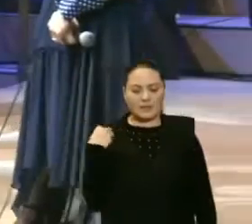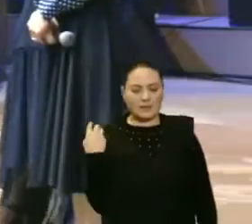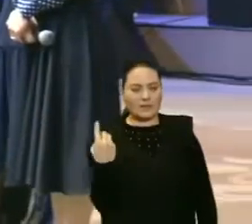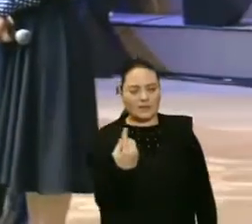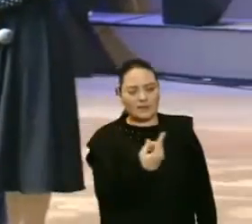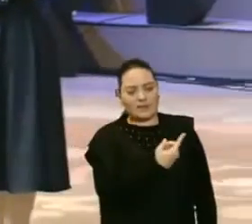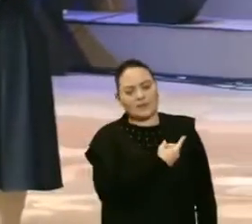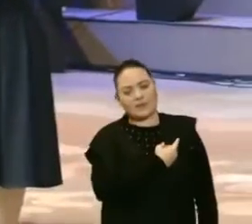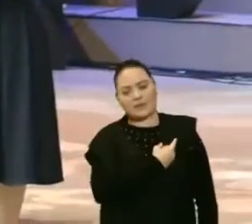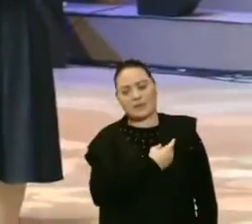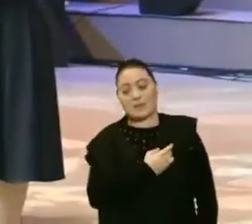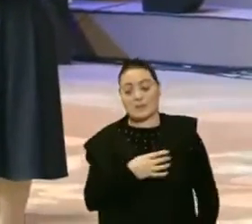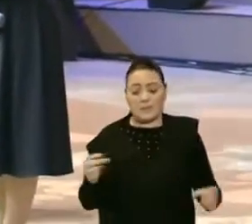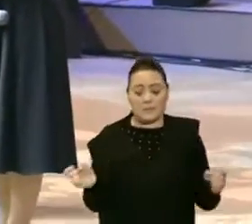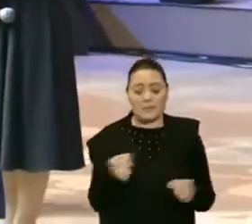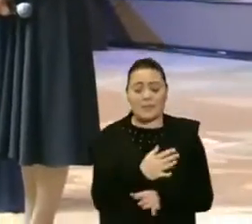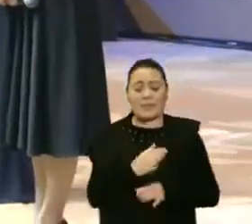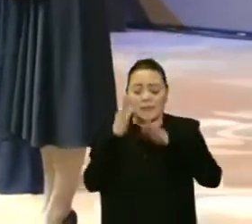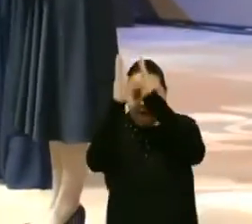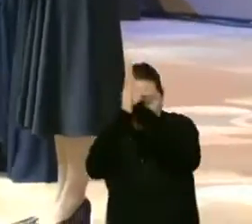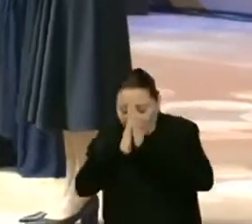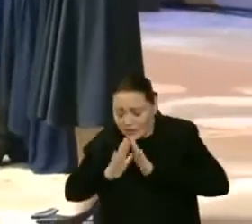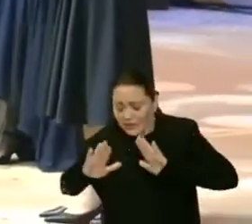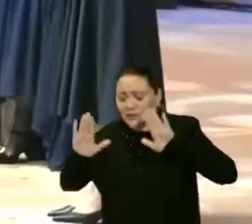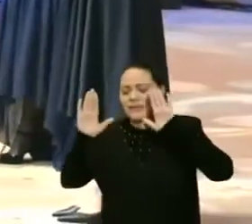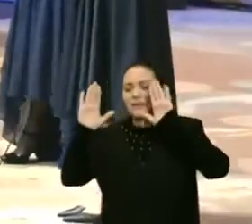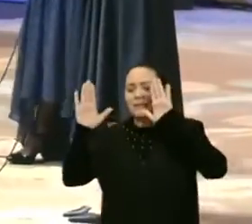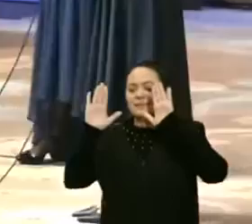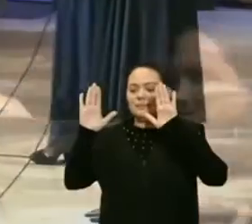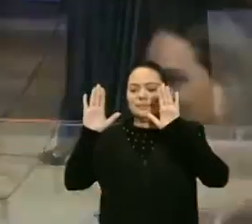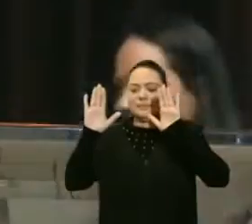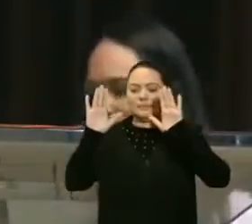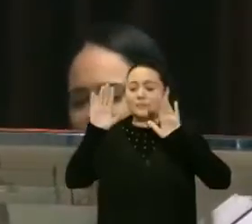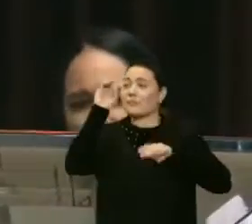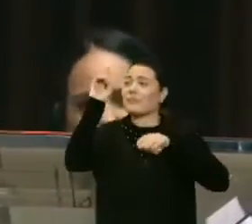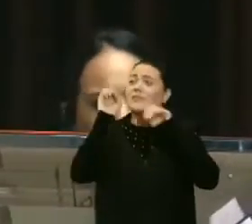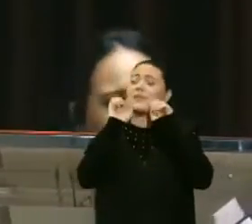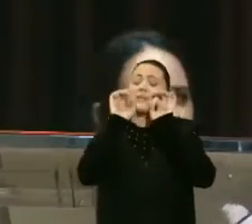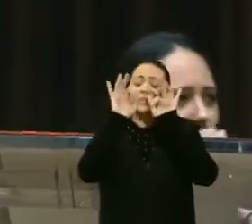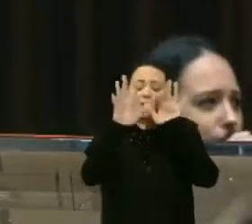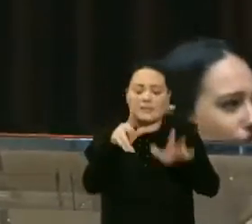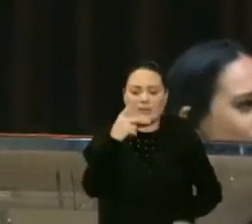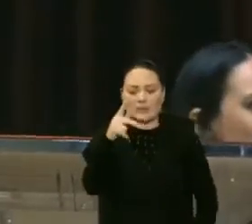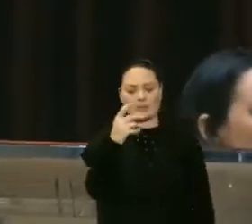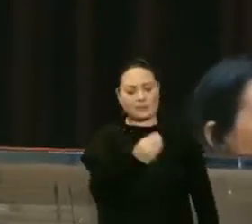terminar adorando e depois vamos orientar aqui a saída. Que Deus abençoe sua vida.